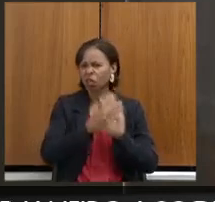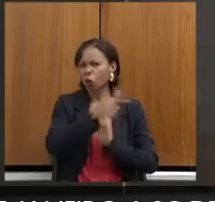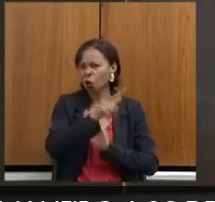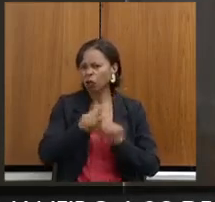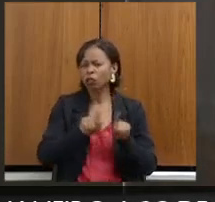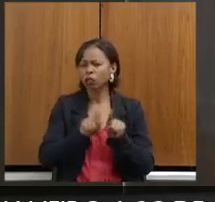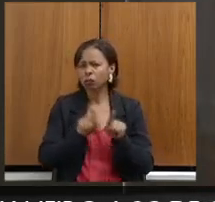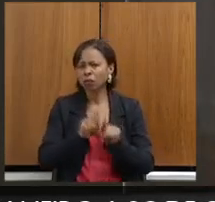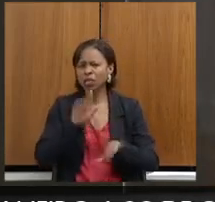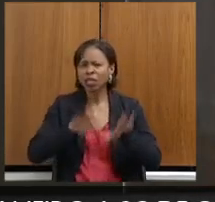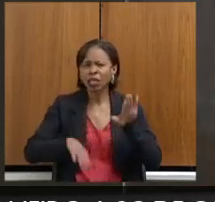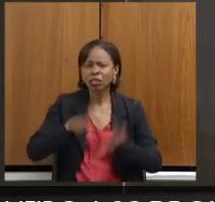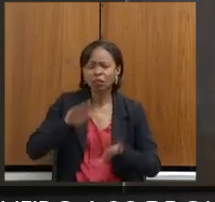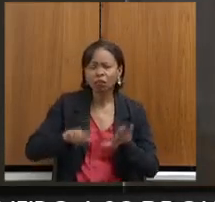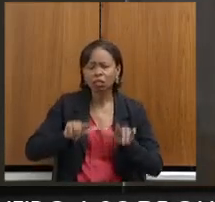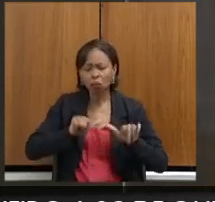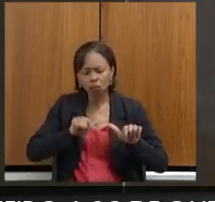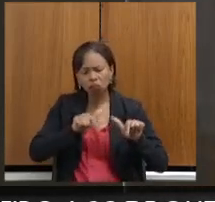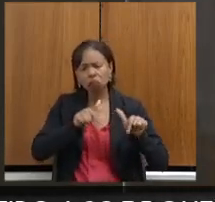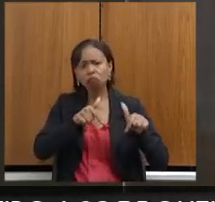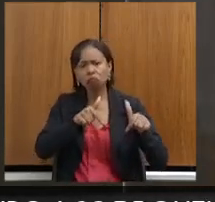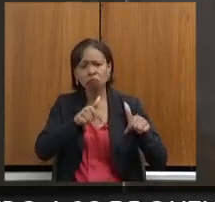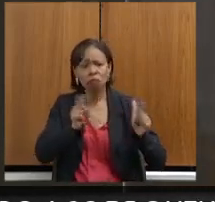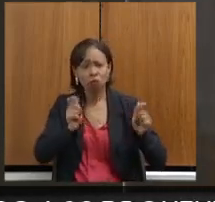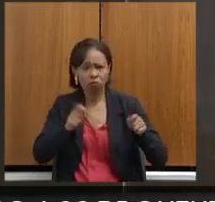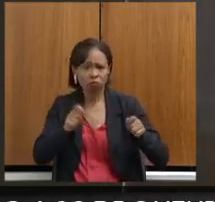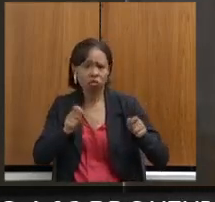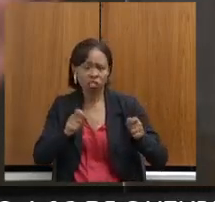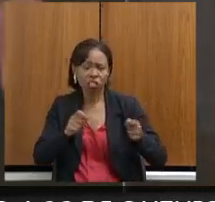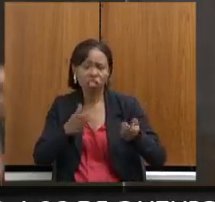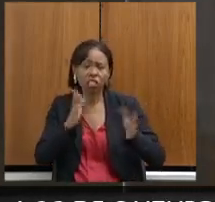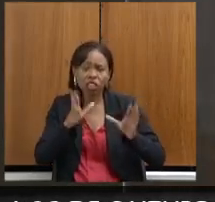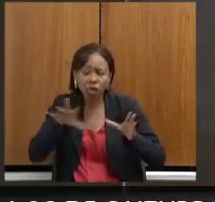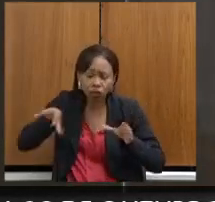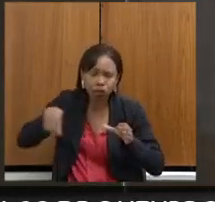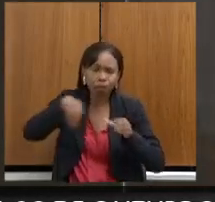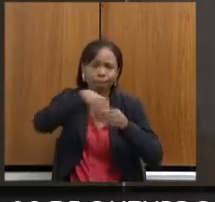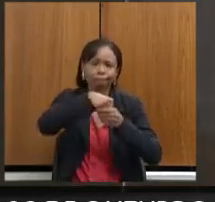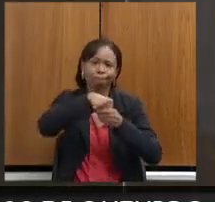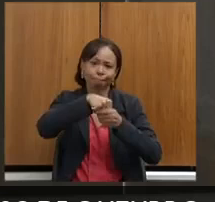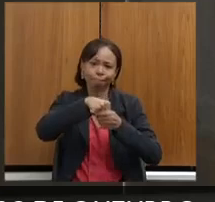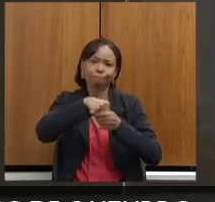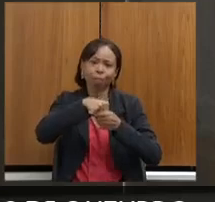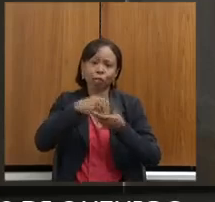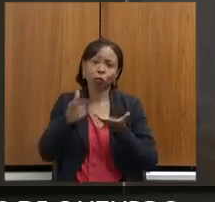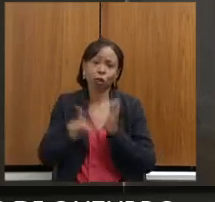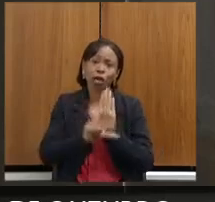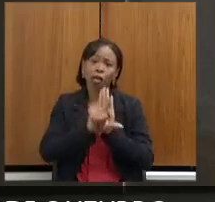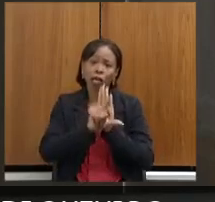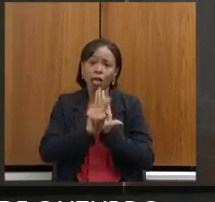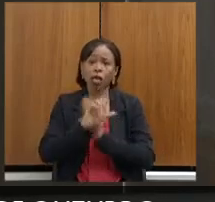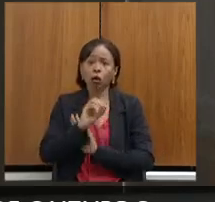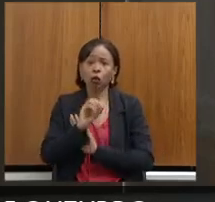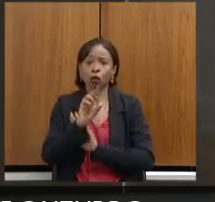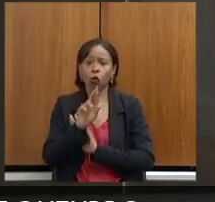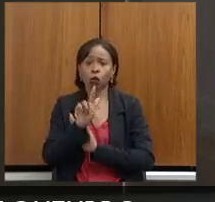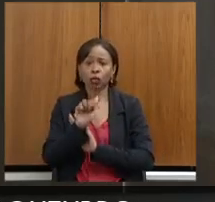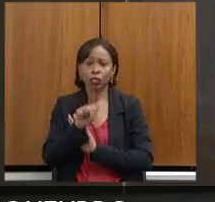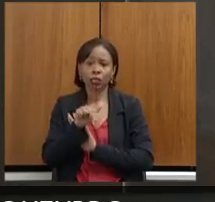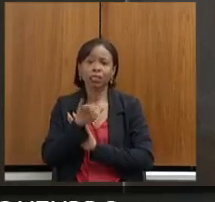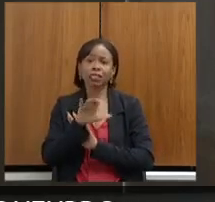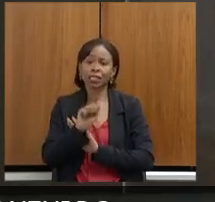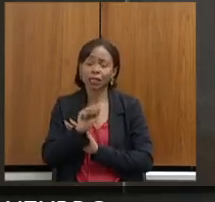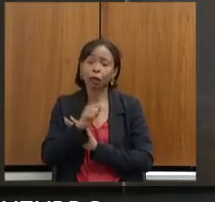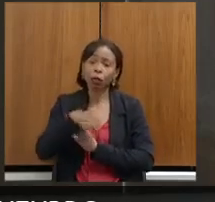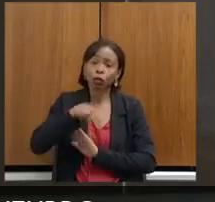vezes tem até vício de iniciativa e que poderia já está englobado aí dentro de uma lei orgânica para que a gente possa estar